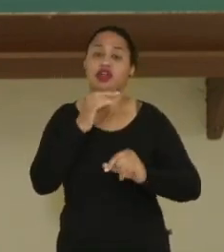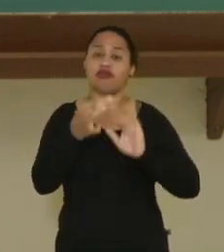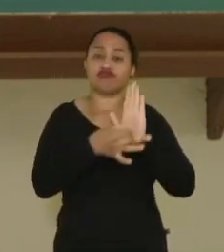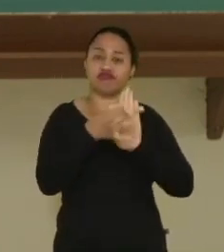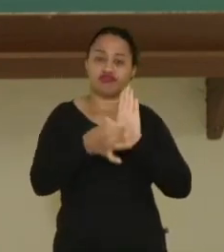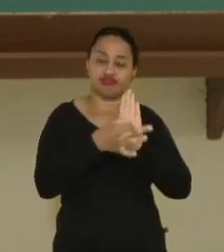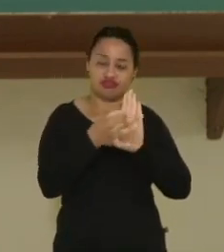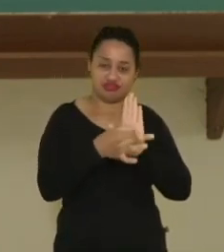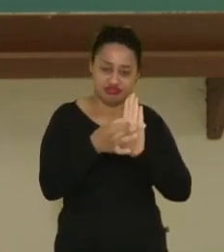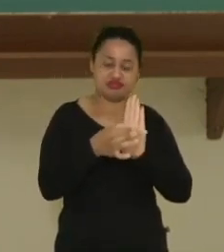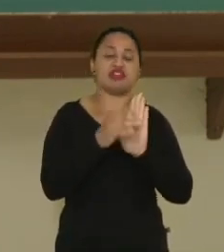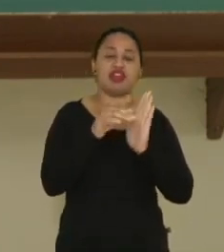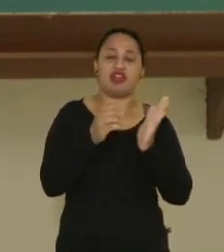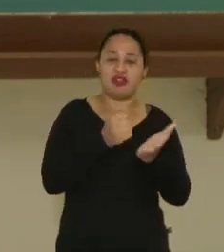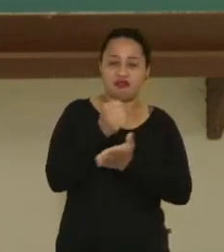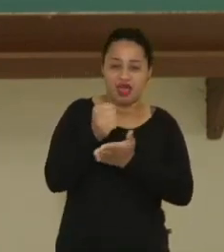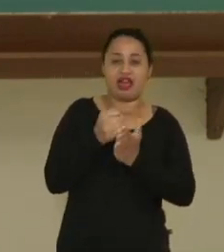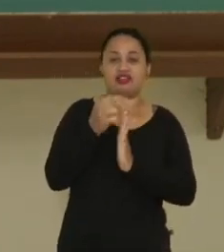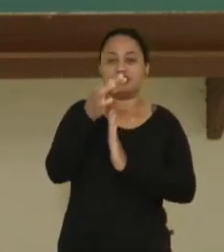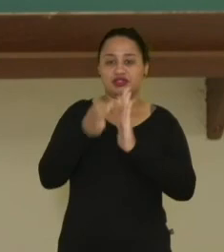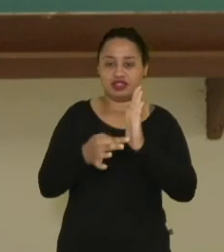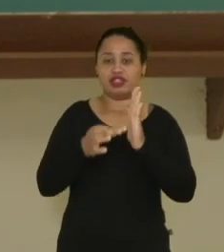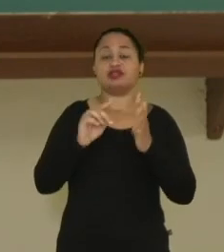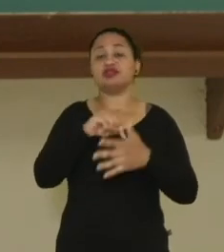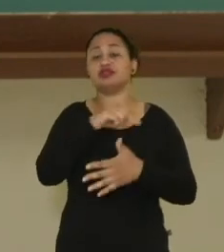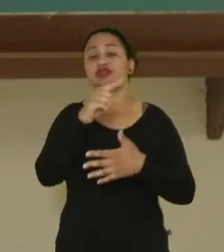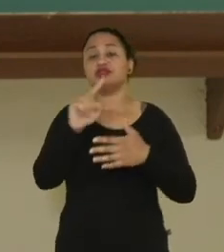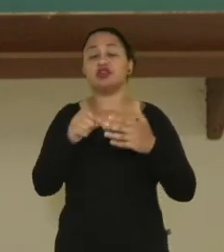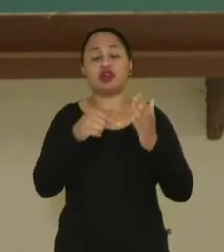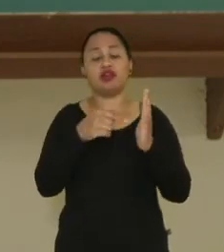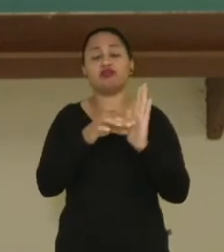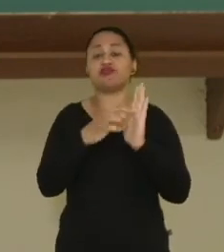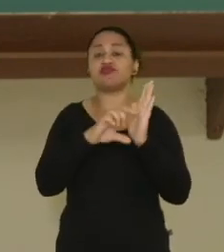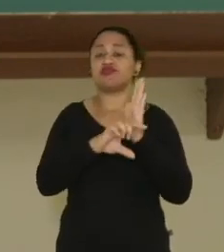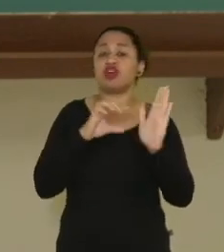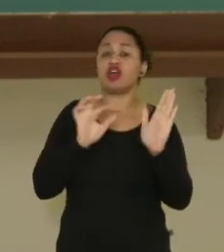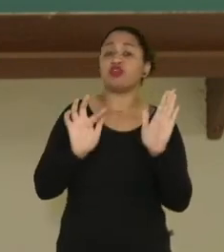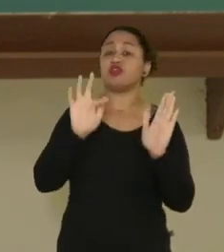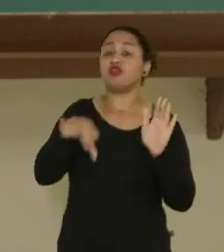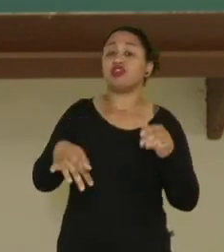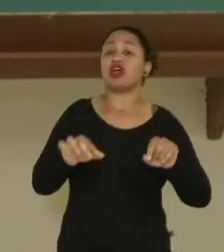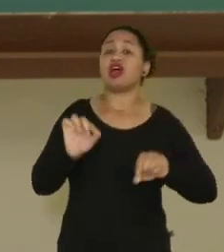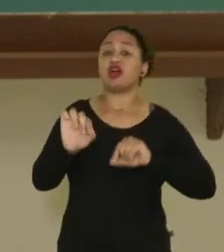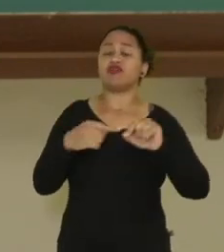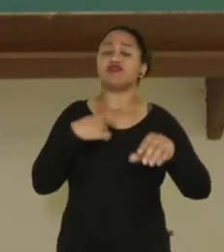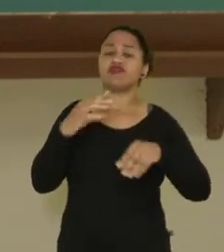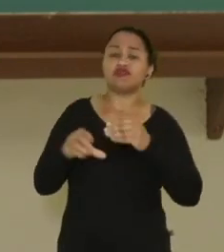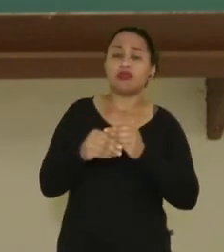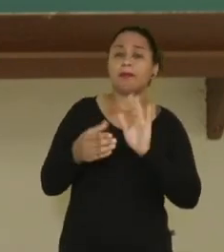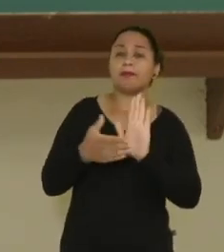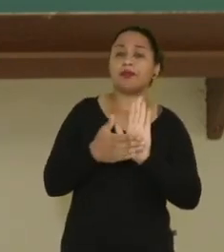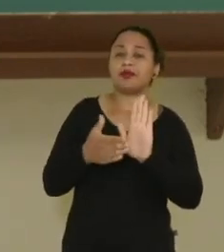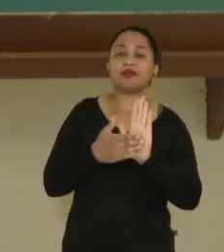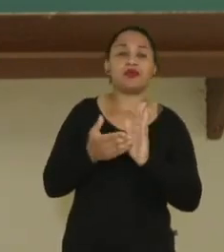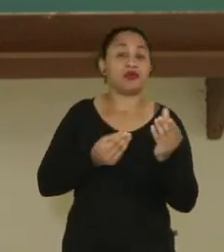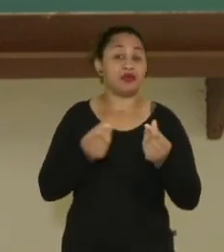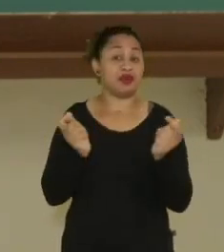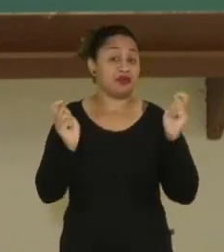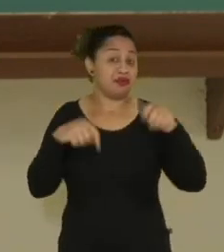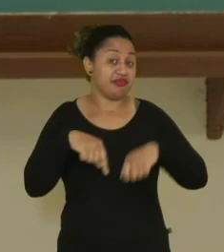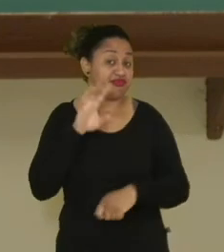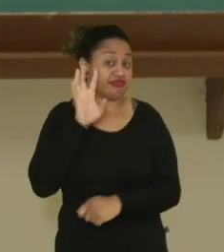argumentos que sustentaram essa tese e vou finalizar o que concluindo profundo então